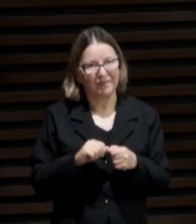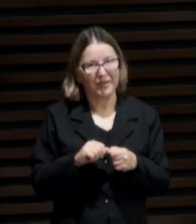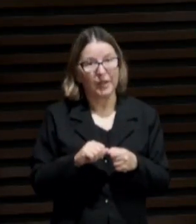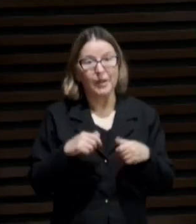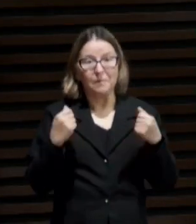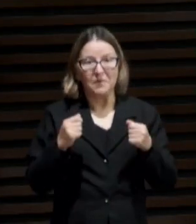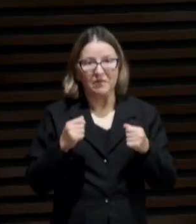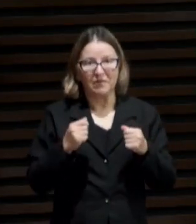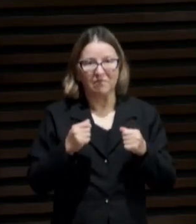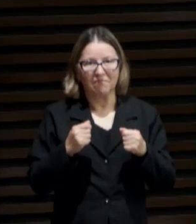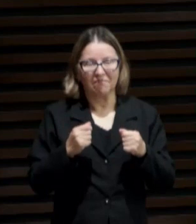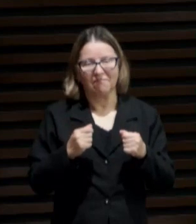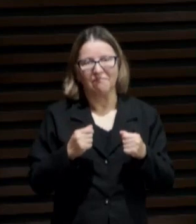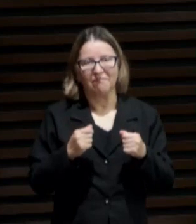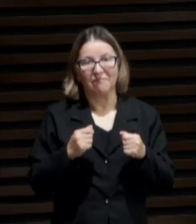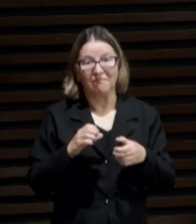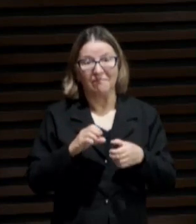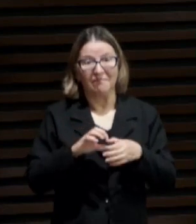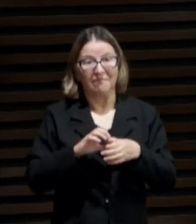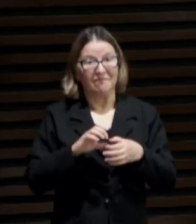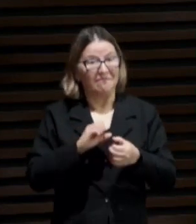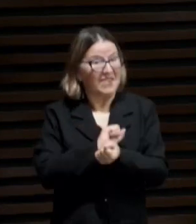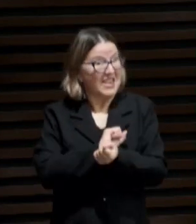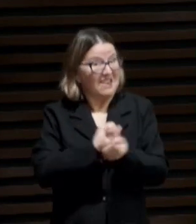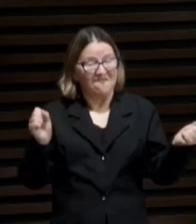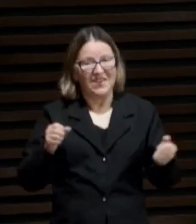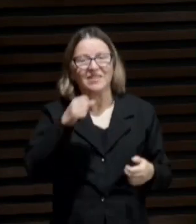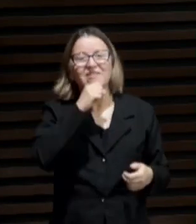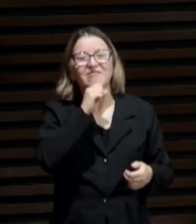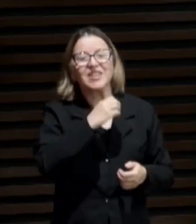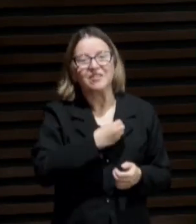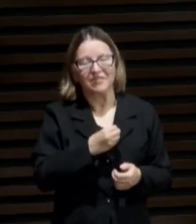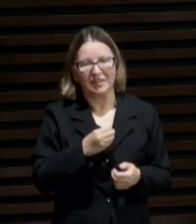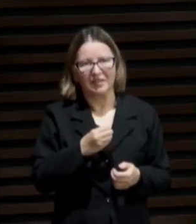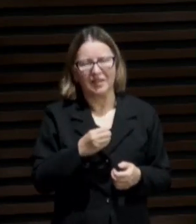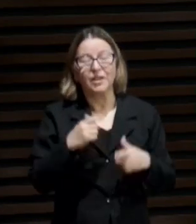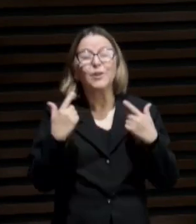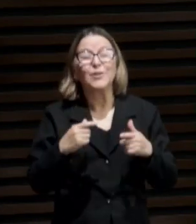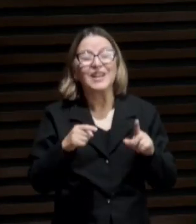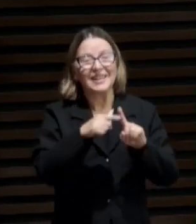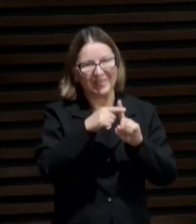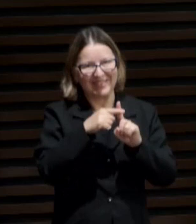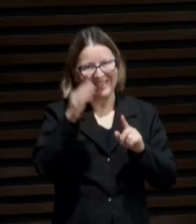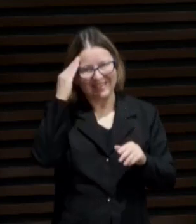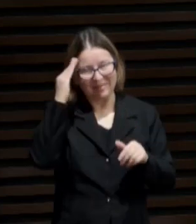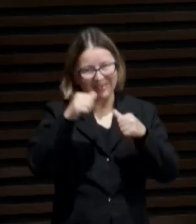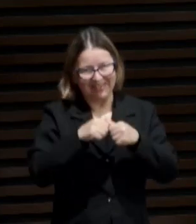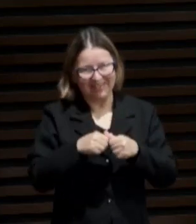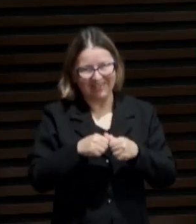velho homem foi tratado? Na cruz. Sabendo isto, que foi crucificado com ele,